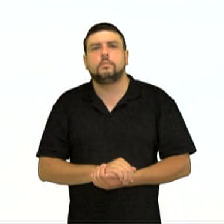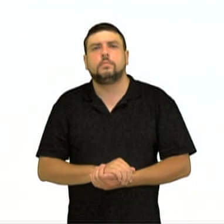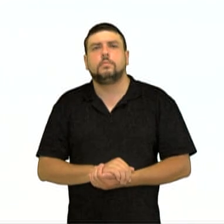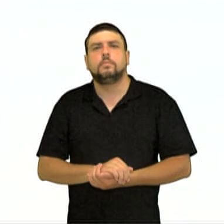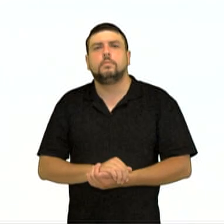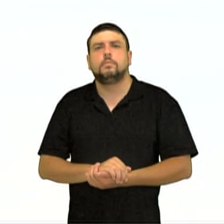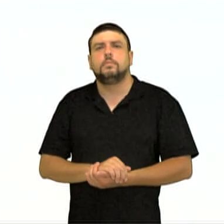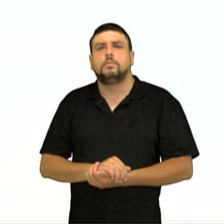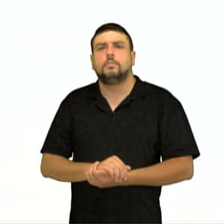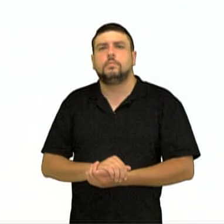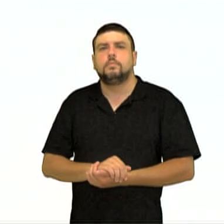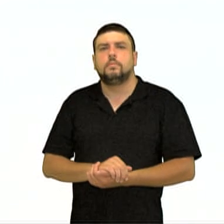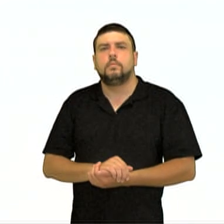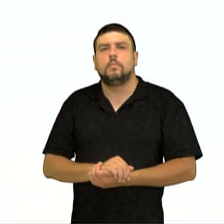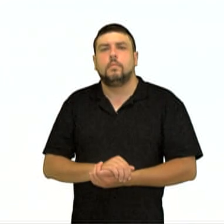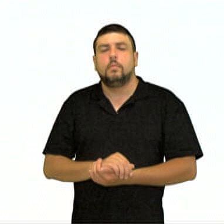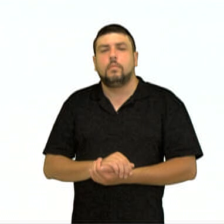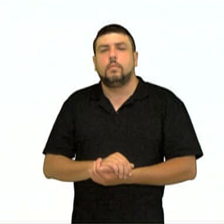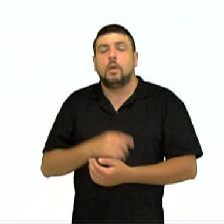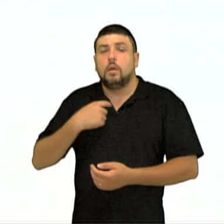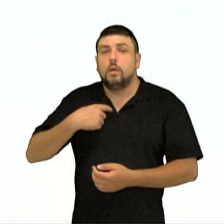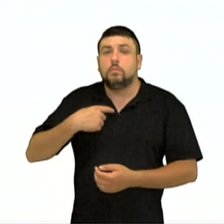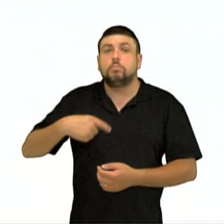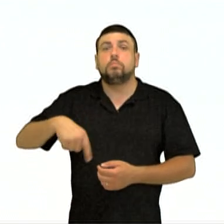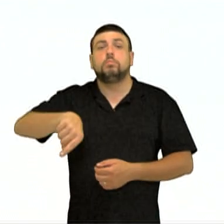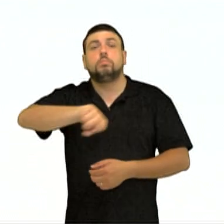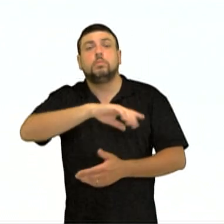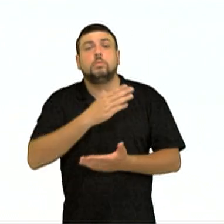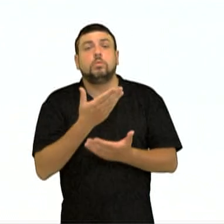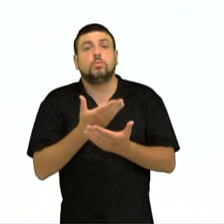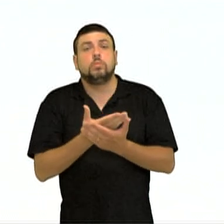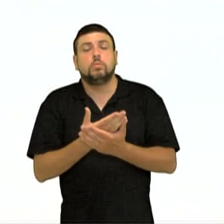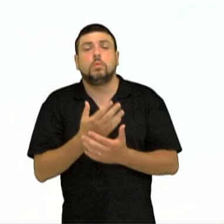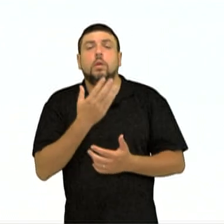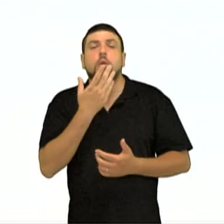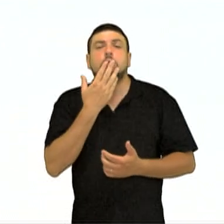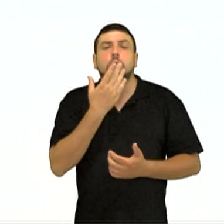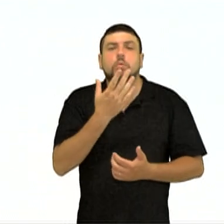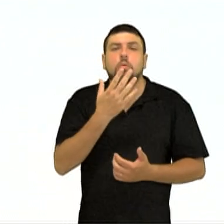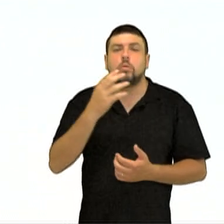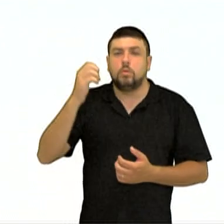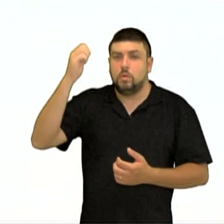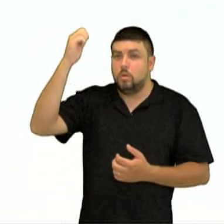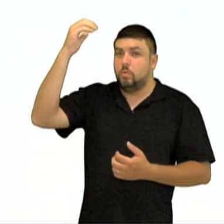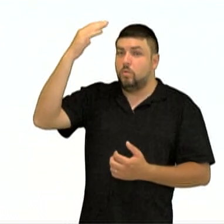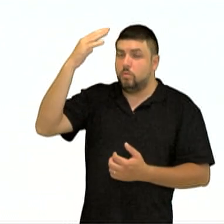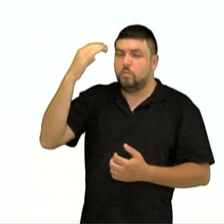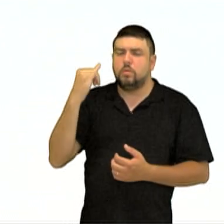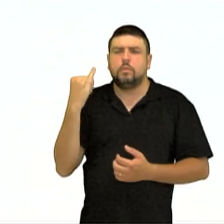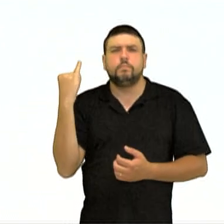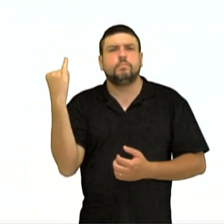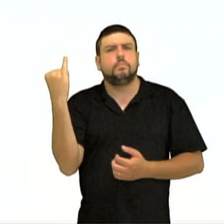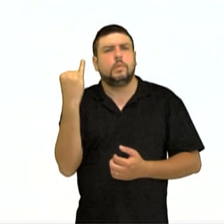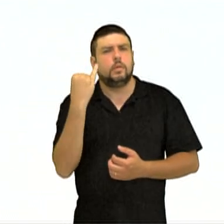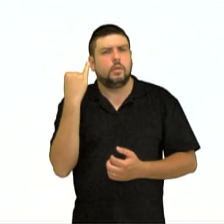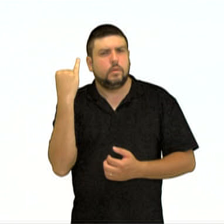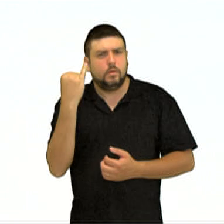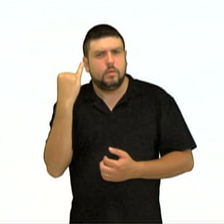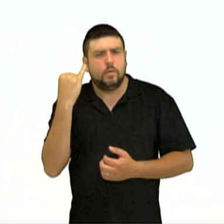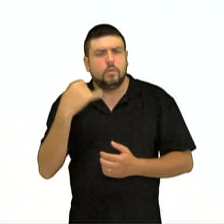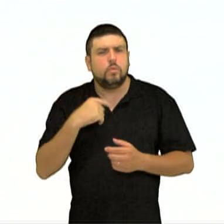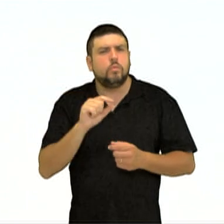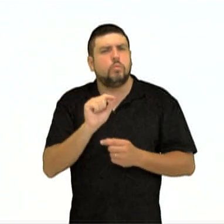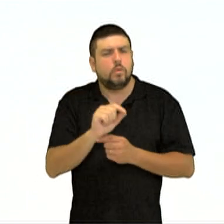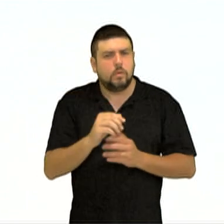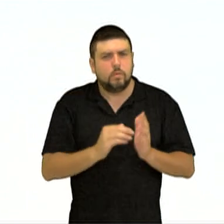vimos que a luz e a cor, elas são importantes elementos na criação da arte, não é